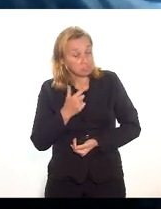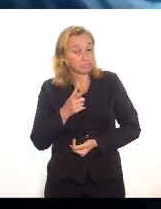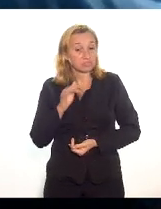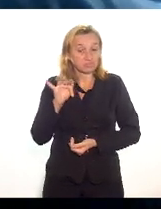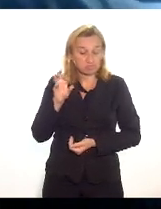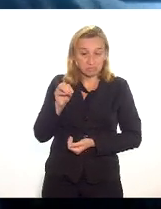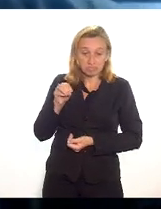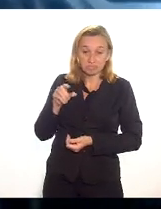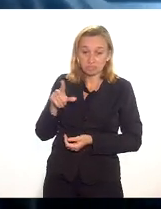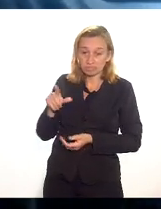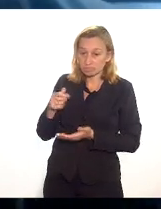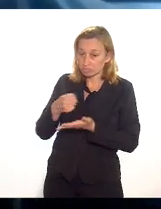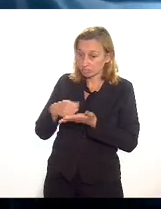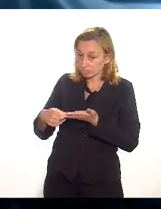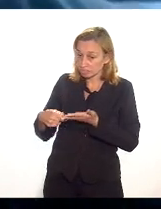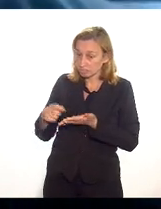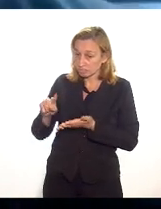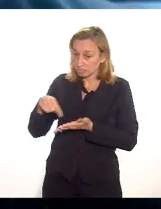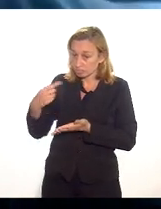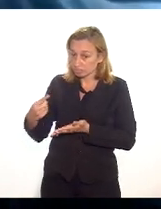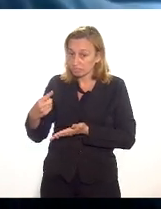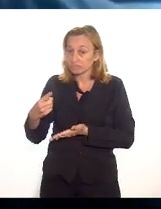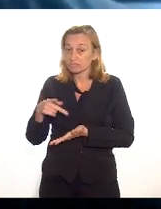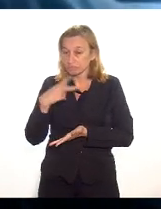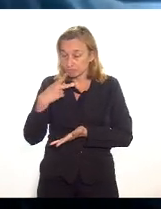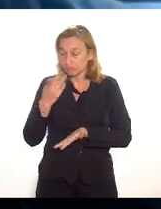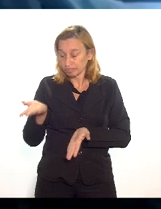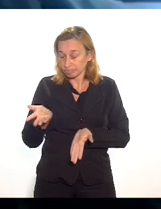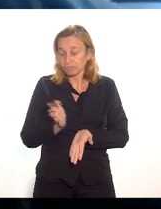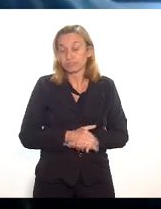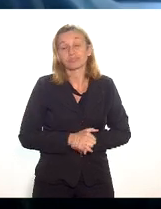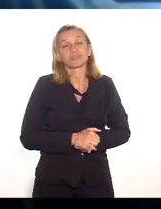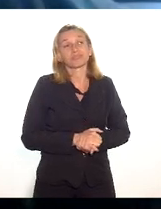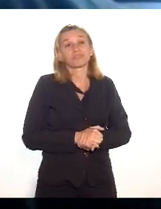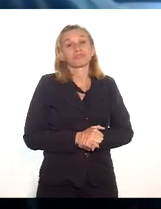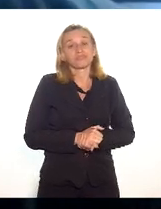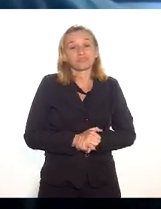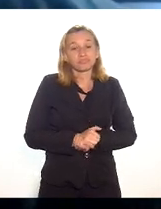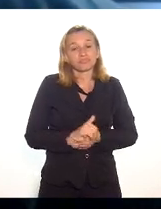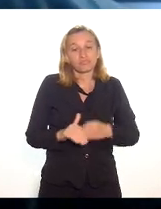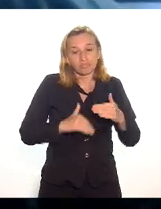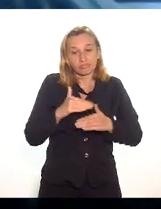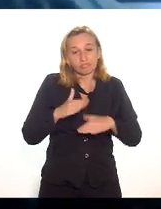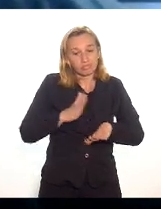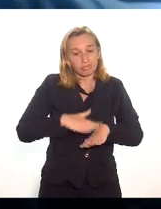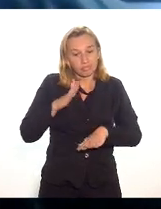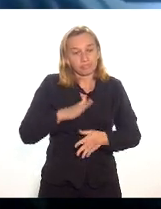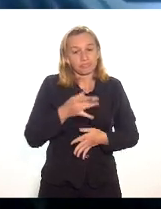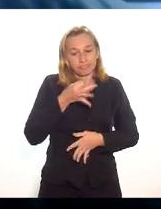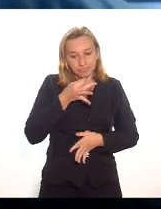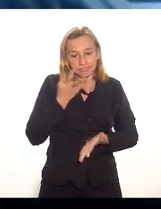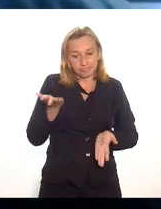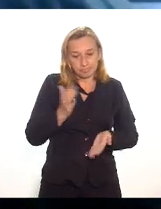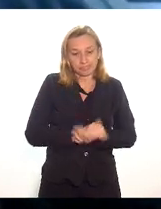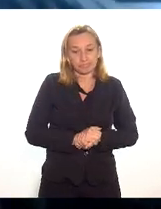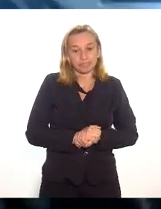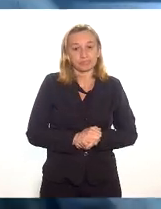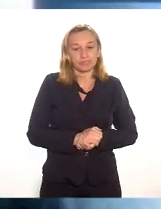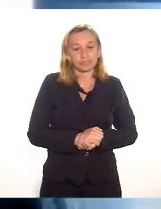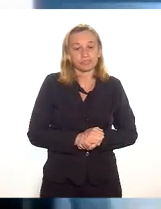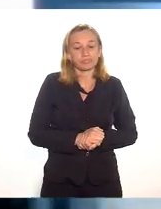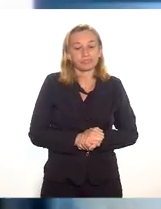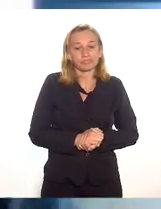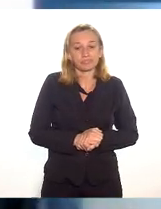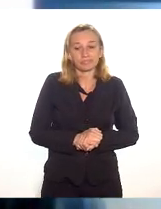está inscrito aqui depois e, naturalmente, vai desenvolver argumentos, ele conhece muito esse